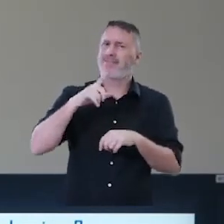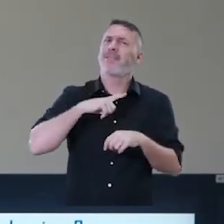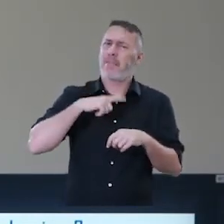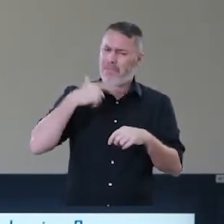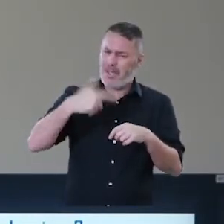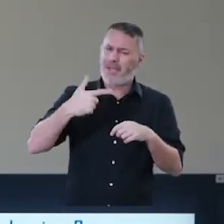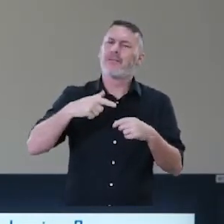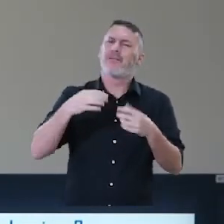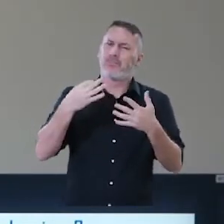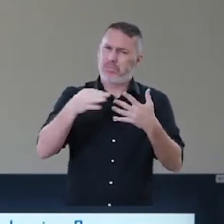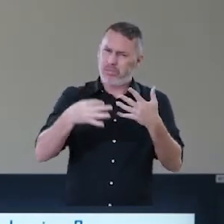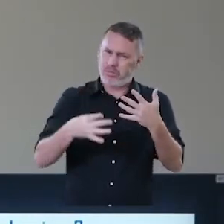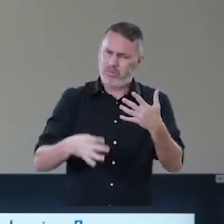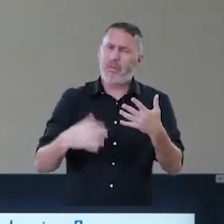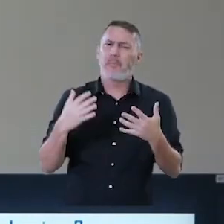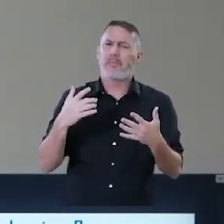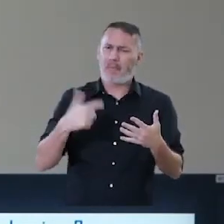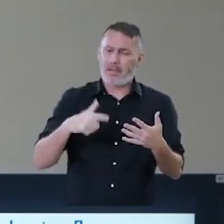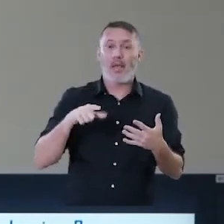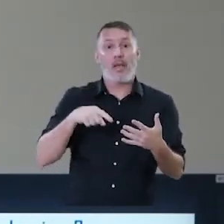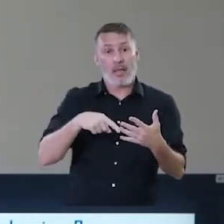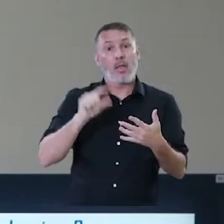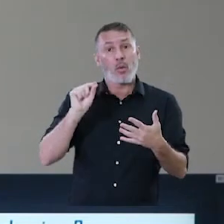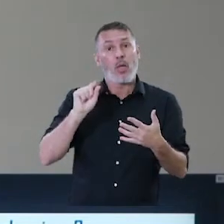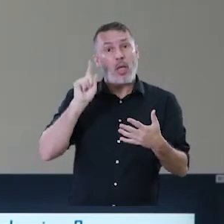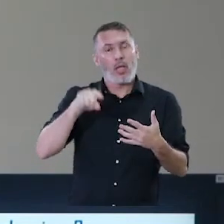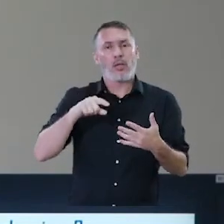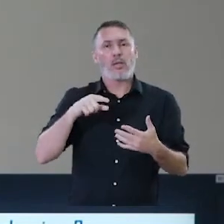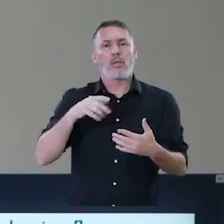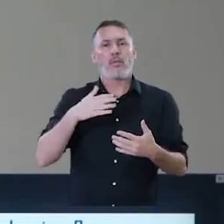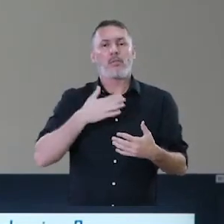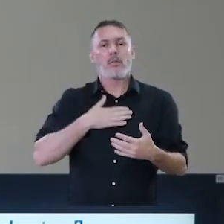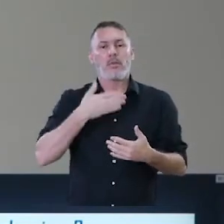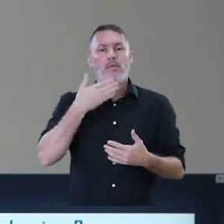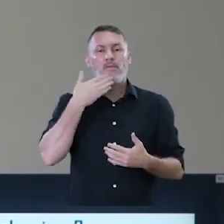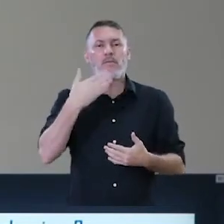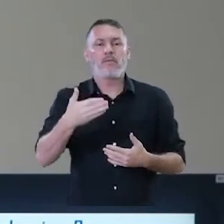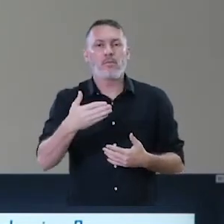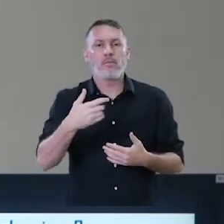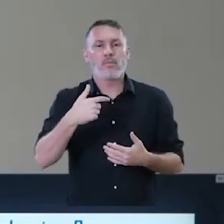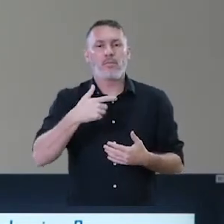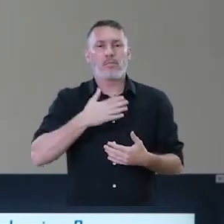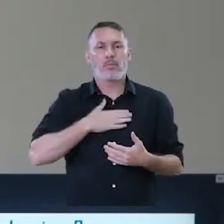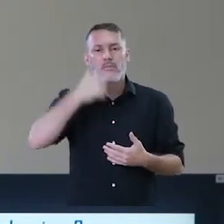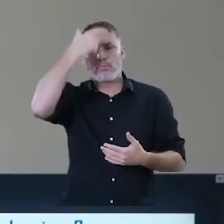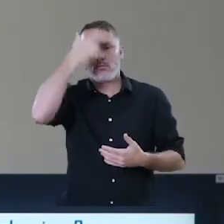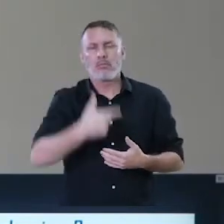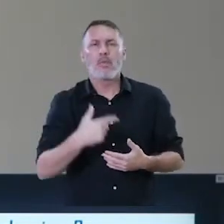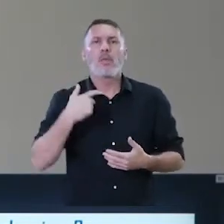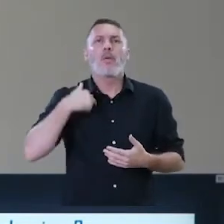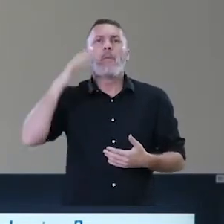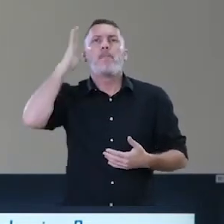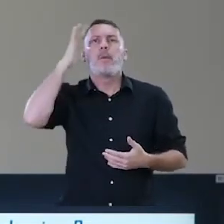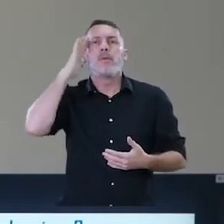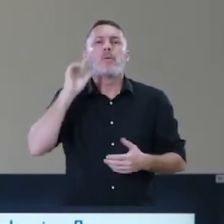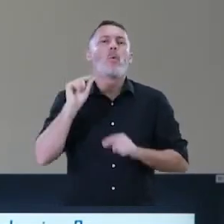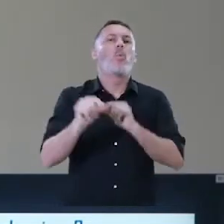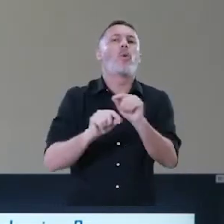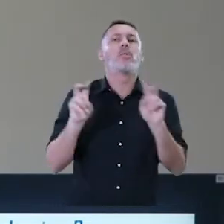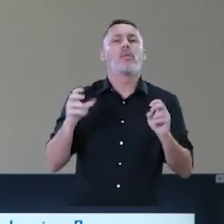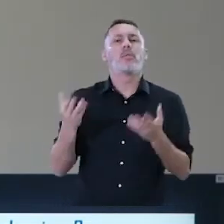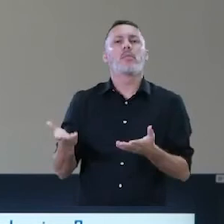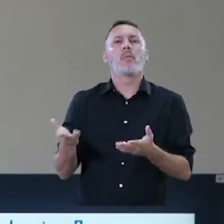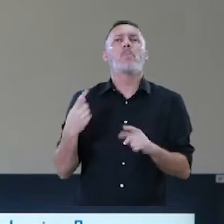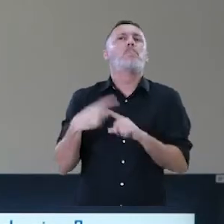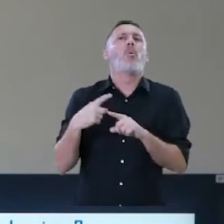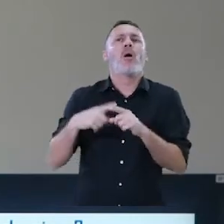eu tenho duas informações que eu trabalho como tese, como posicionamento. Analfabetismo funcional, o que eu penso sobre